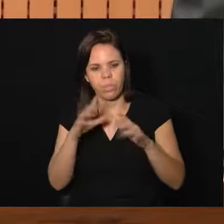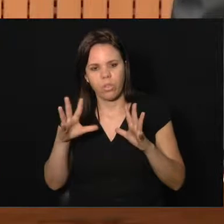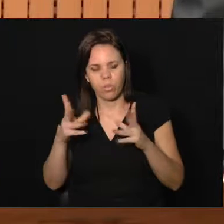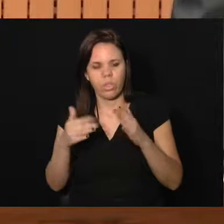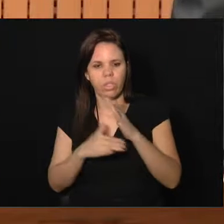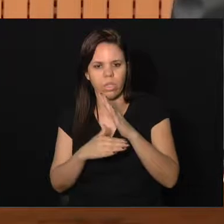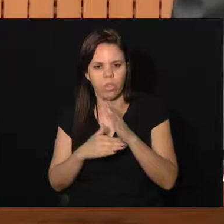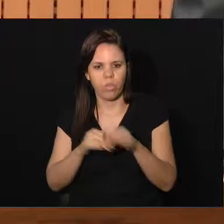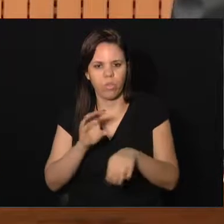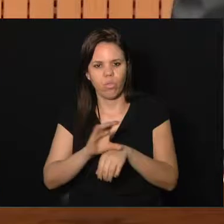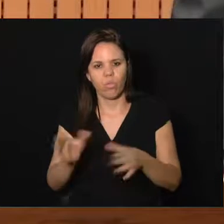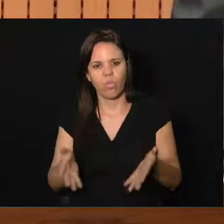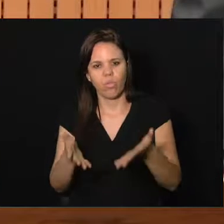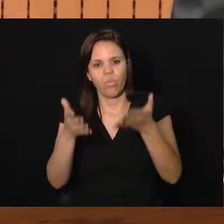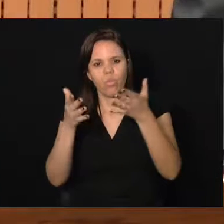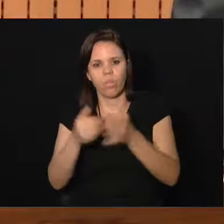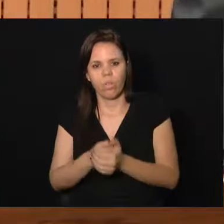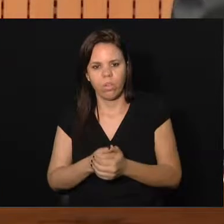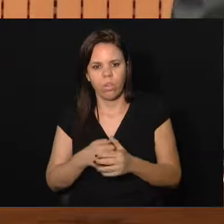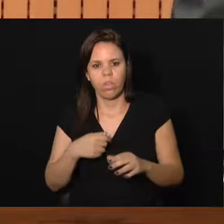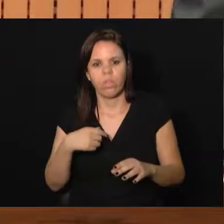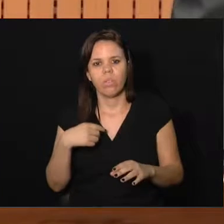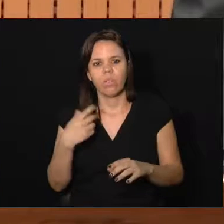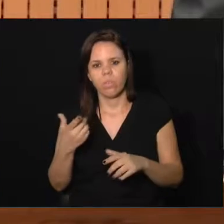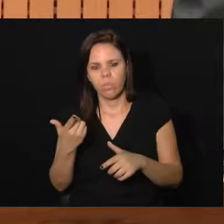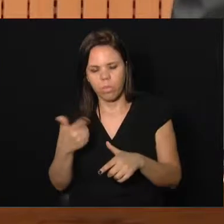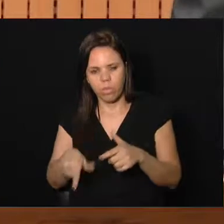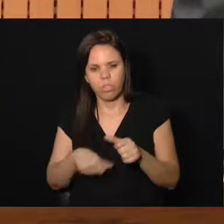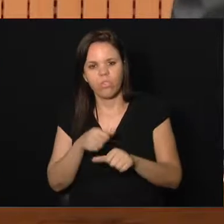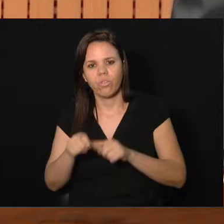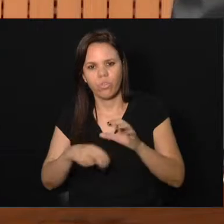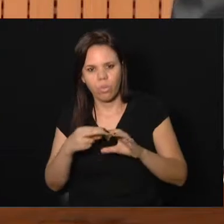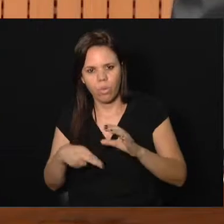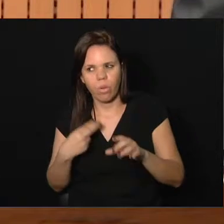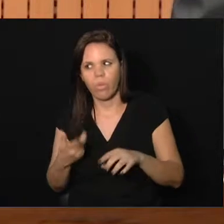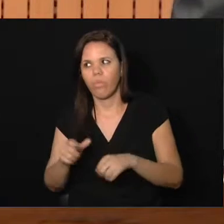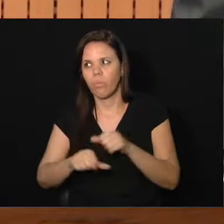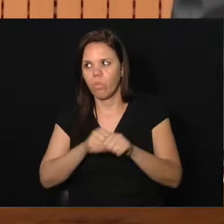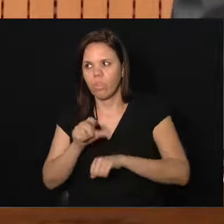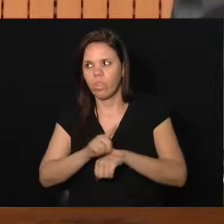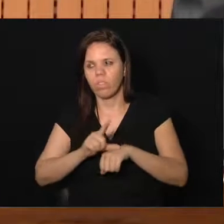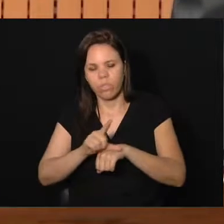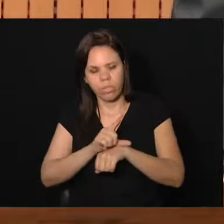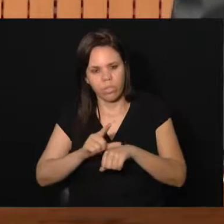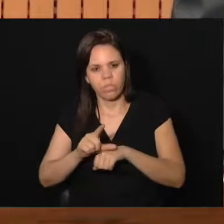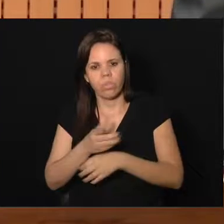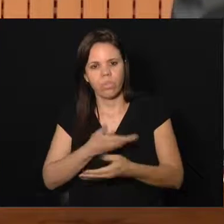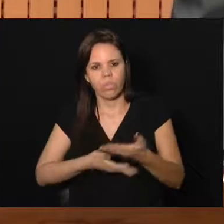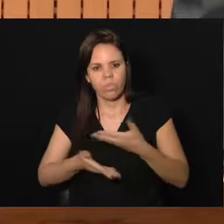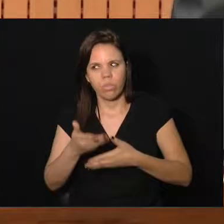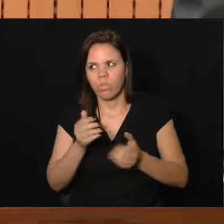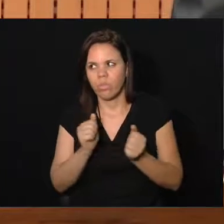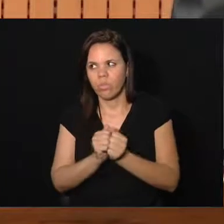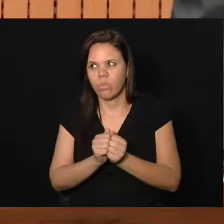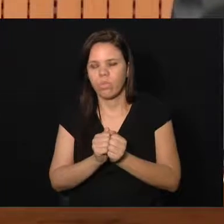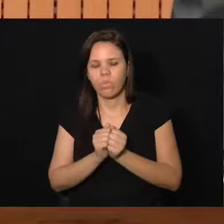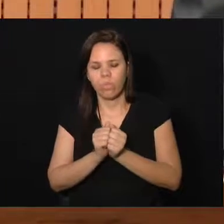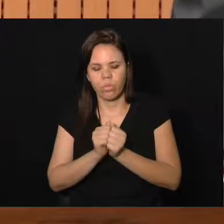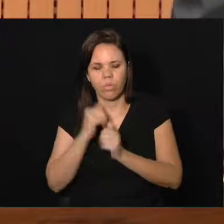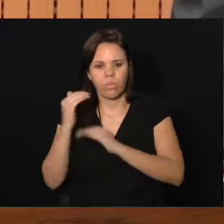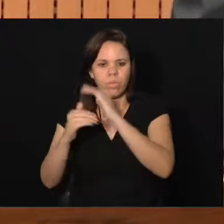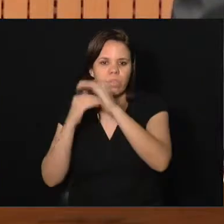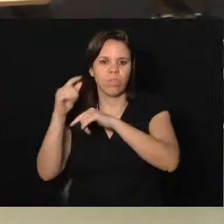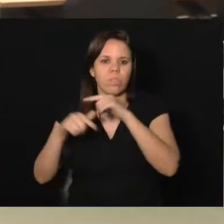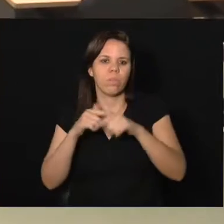promove cursos de capacitação e reciclagem. Muda a legislação, a gente precisa estar sempre envolvido com as mudanças para bem desenvolver o